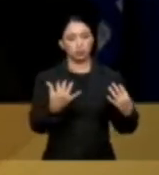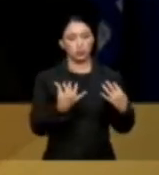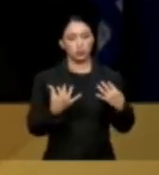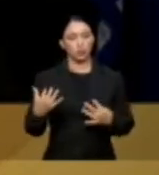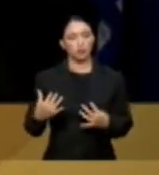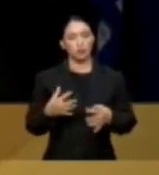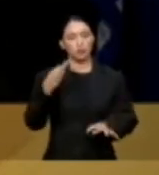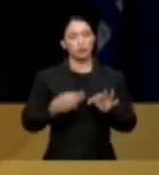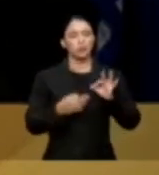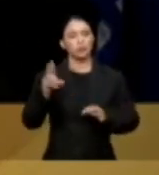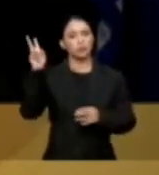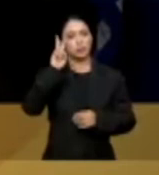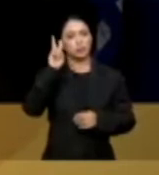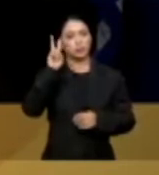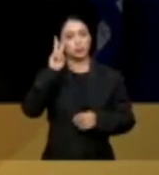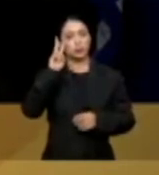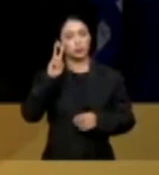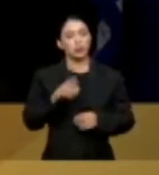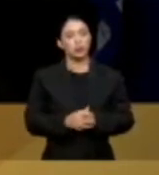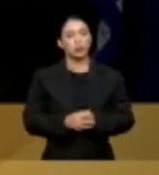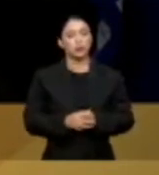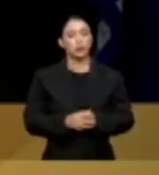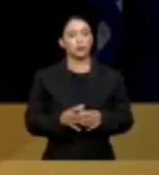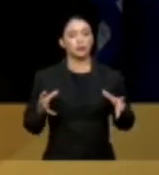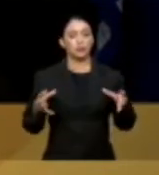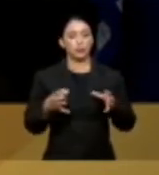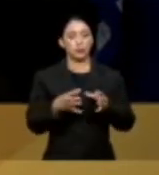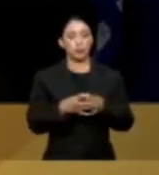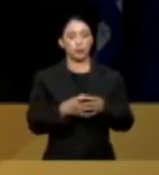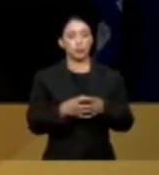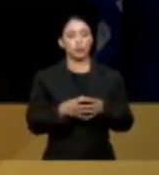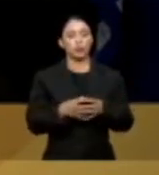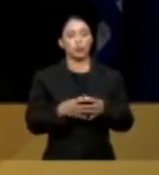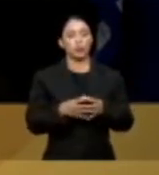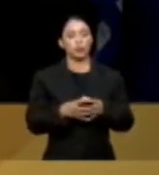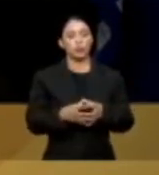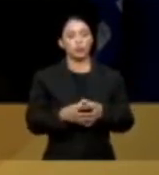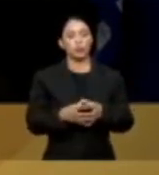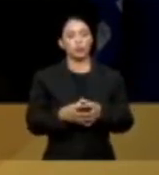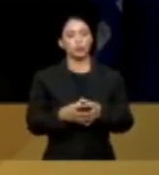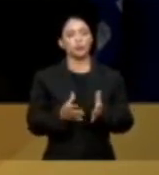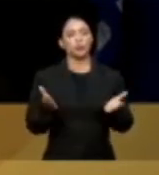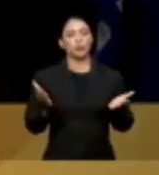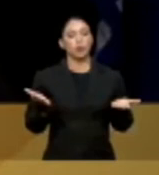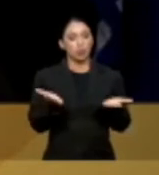julgamento histórico para a comunidade evangélica e, no particular,